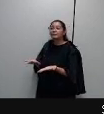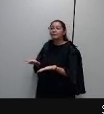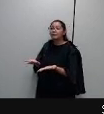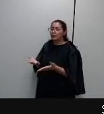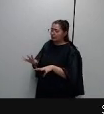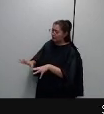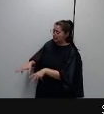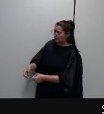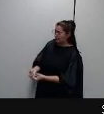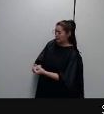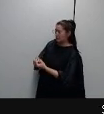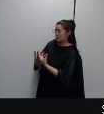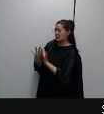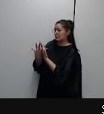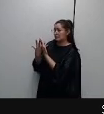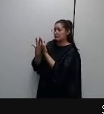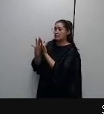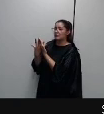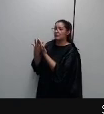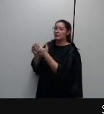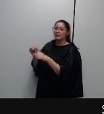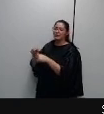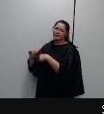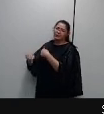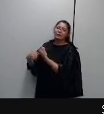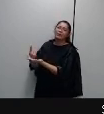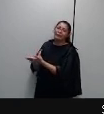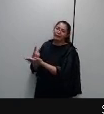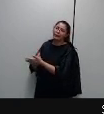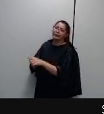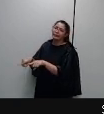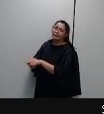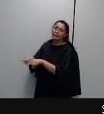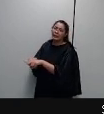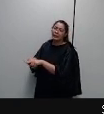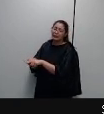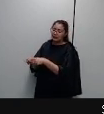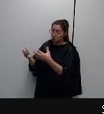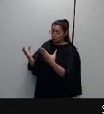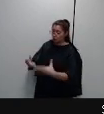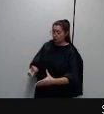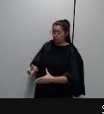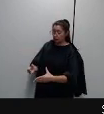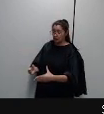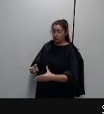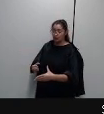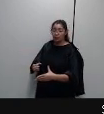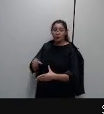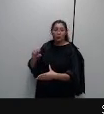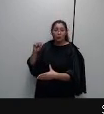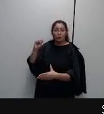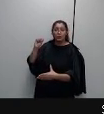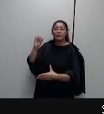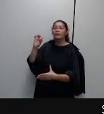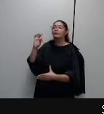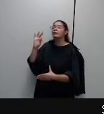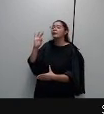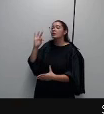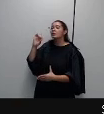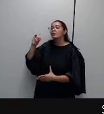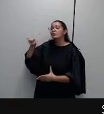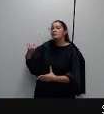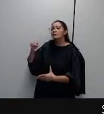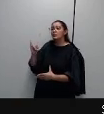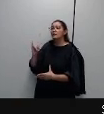mais frequentemente o tribunal erra e quando chega no STJ a súmula 71 pé e se liga no